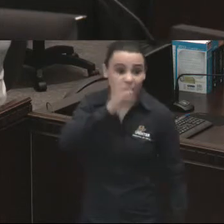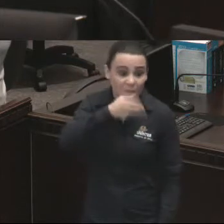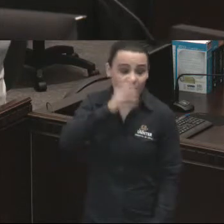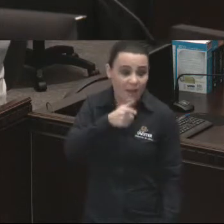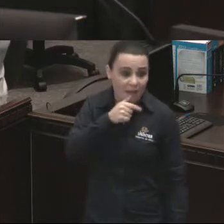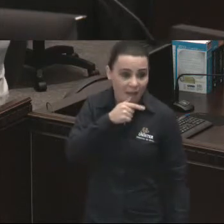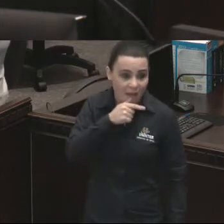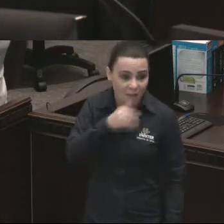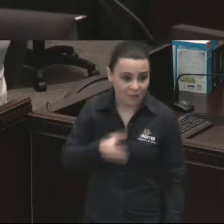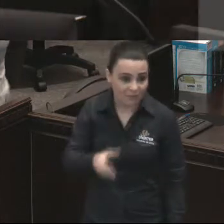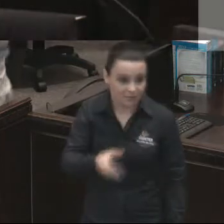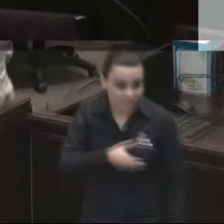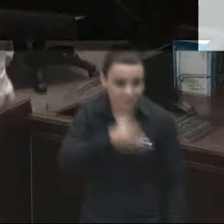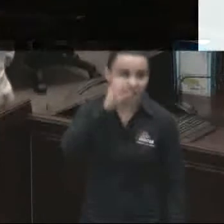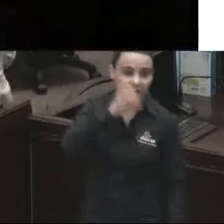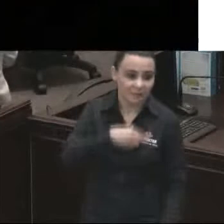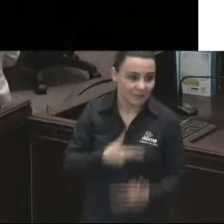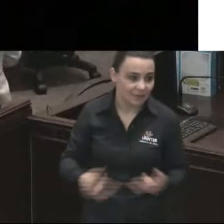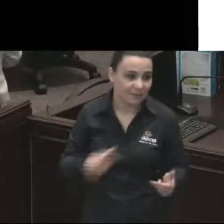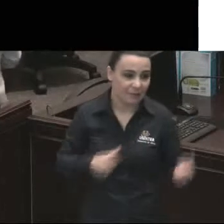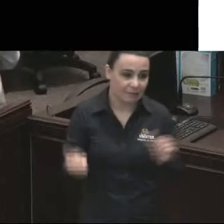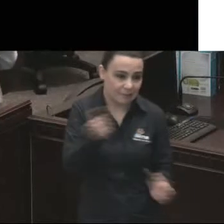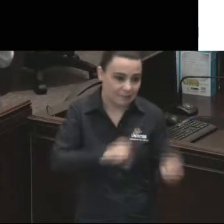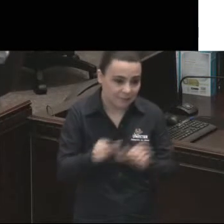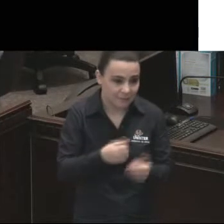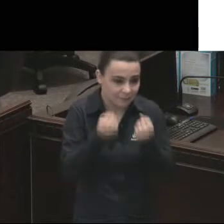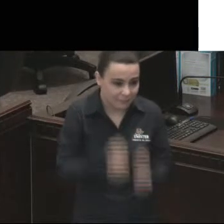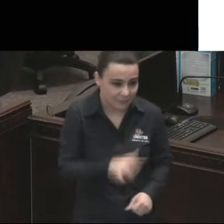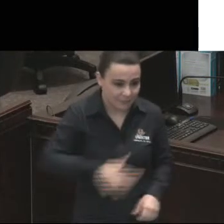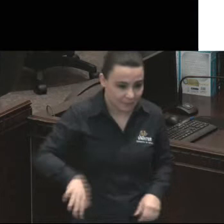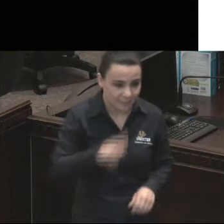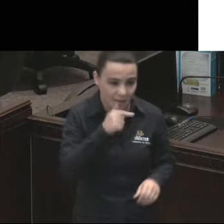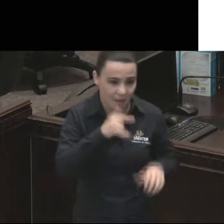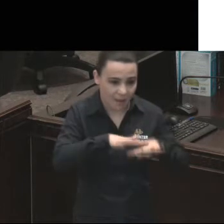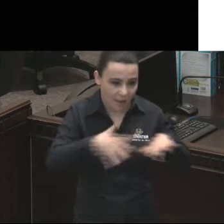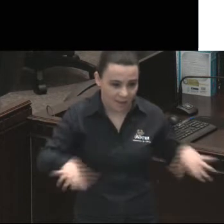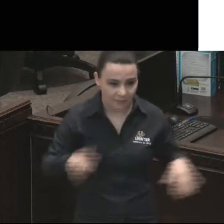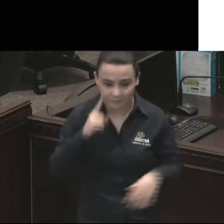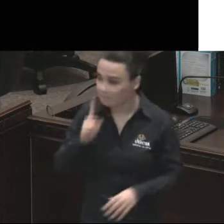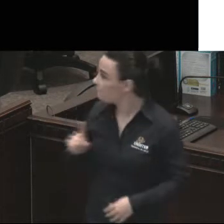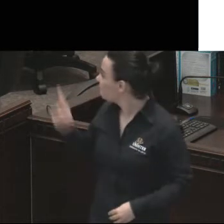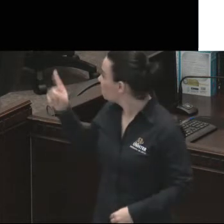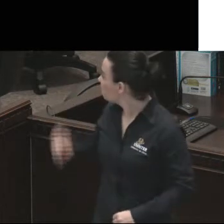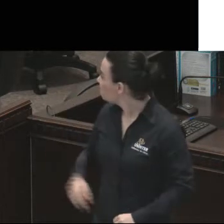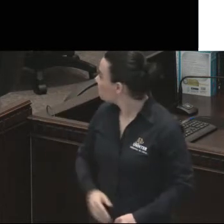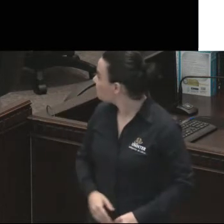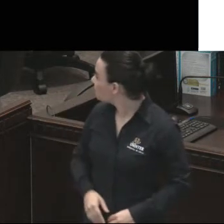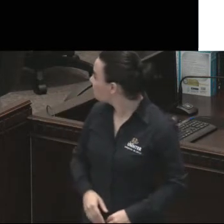Então, também fica também essa questão aí do ambiente aquático. Ele não é um compartimento de diluição